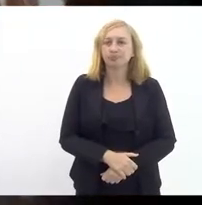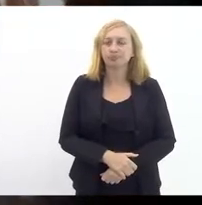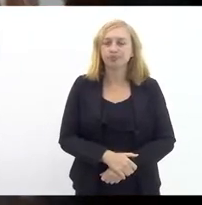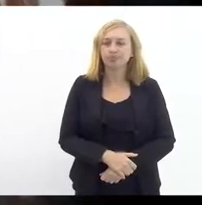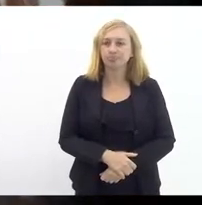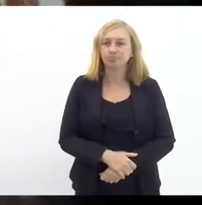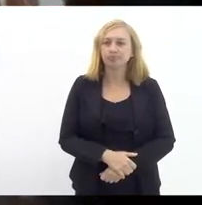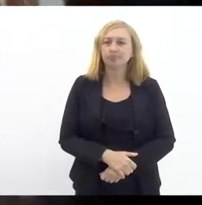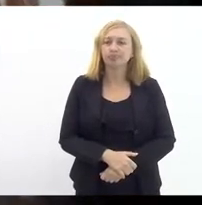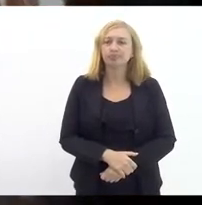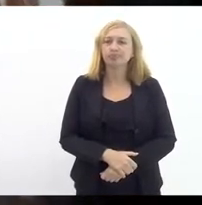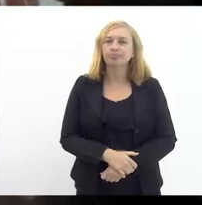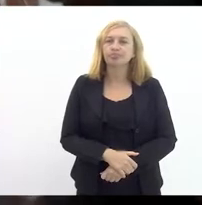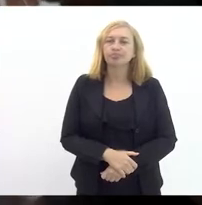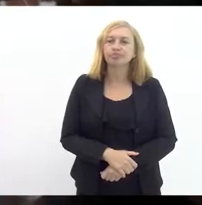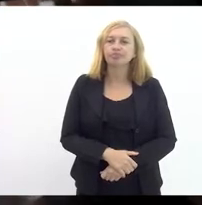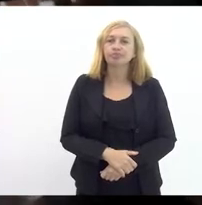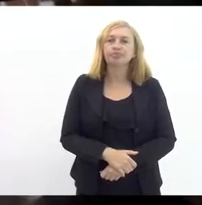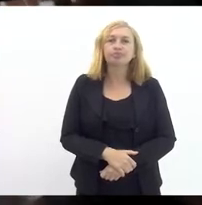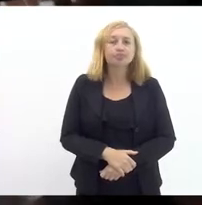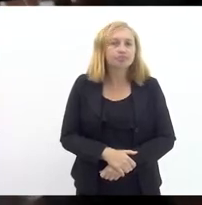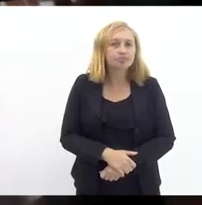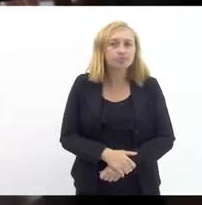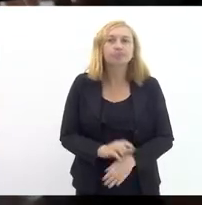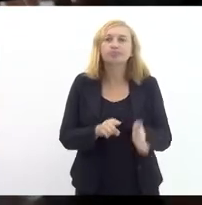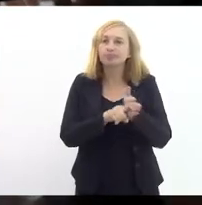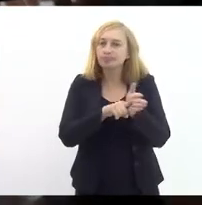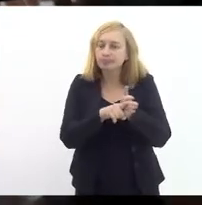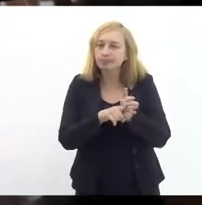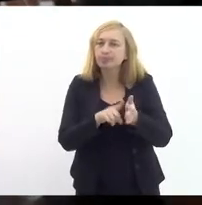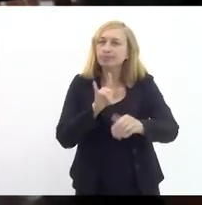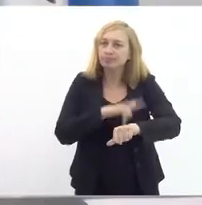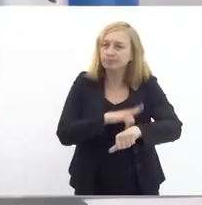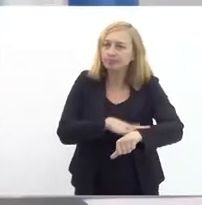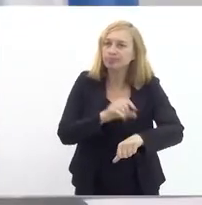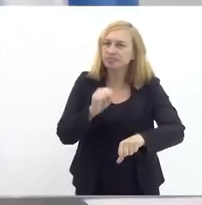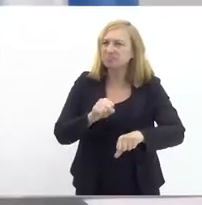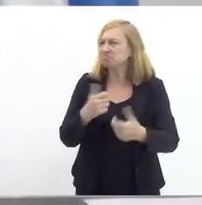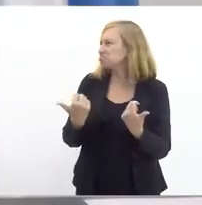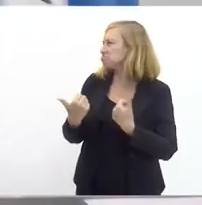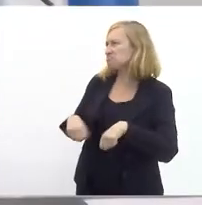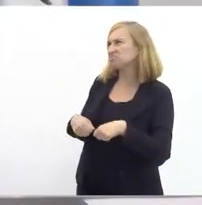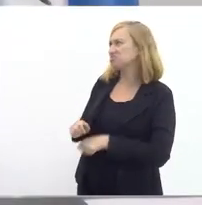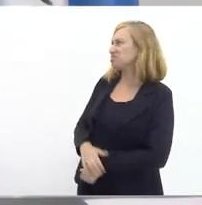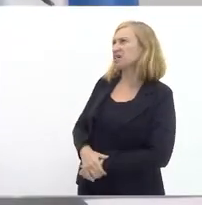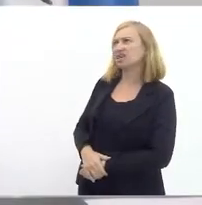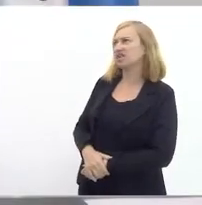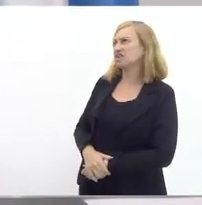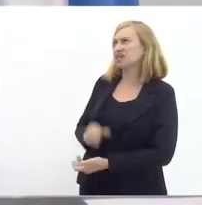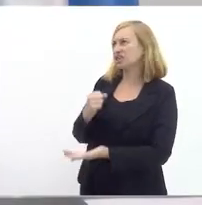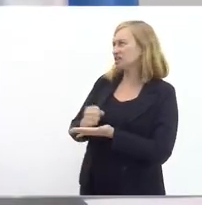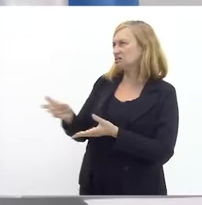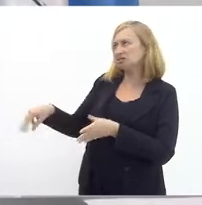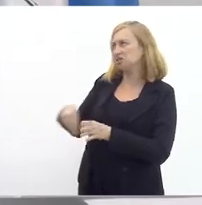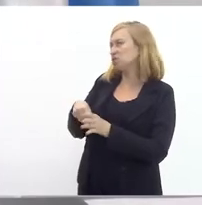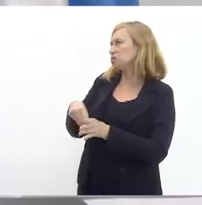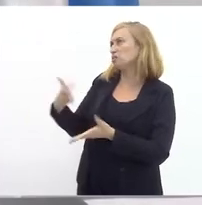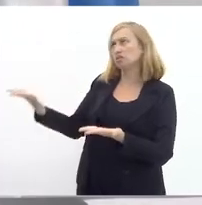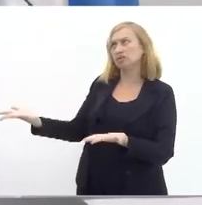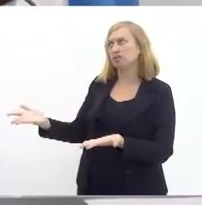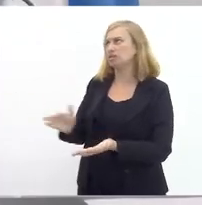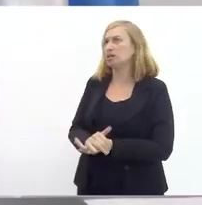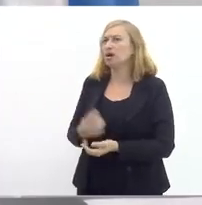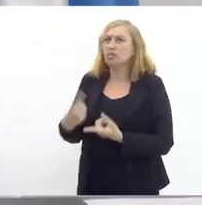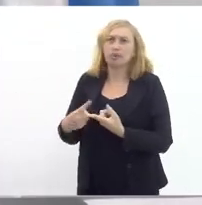existente até hoje. Esses banheiros são fiscalizados. Entre nós nem precisaria, né? Sinceramente, nem precisaria prever em contrato,